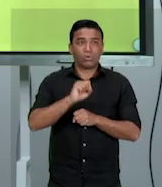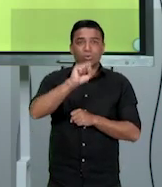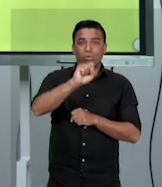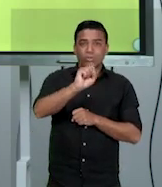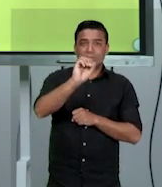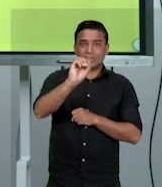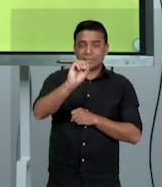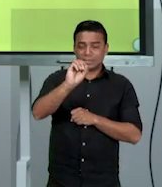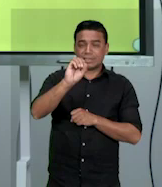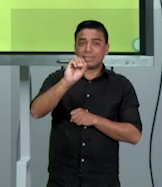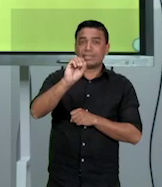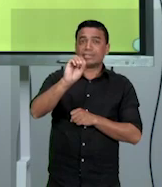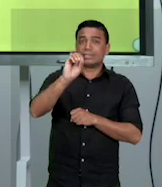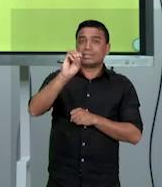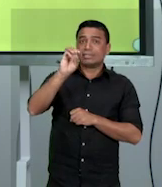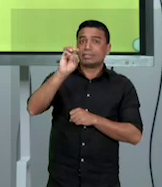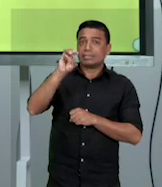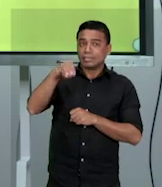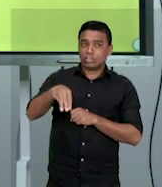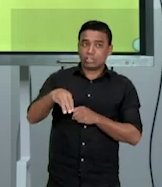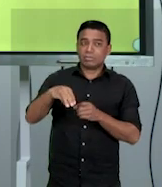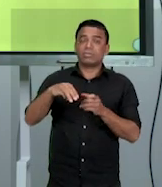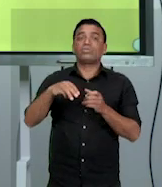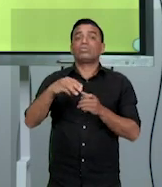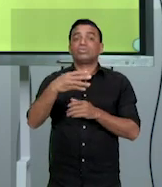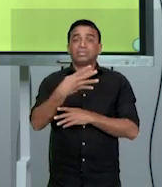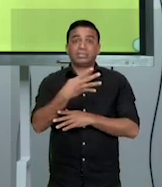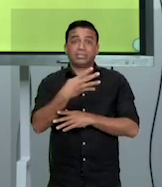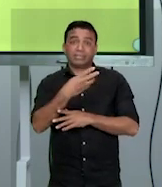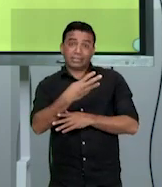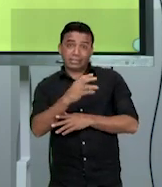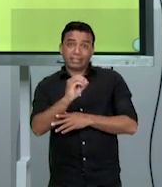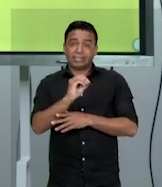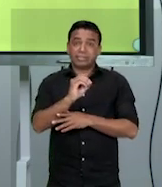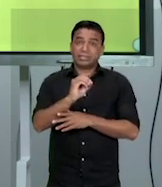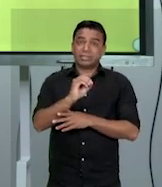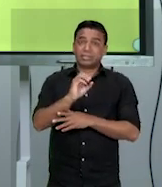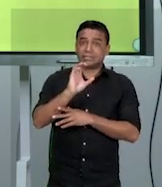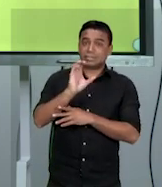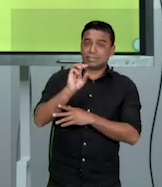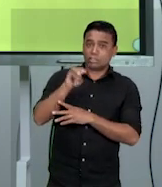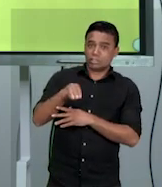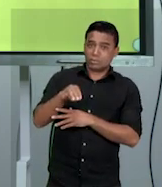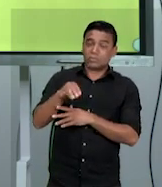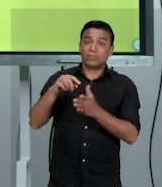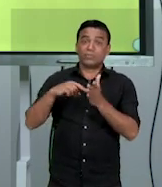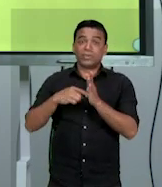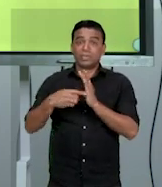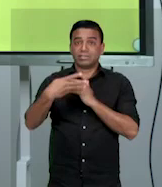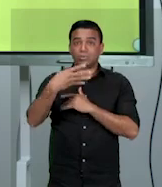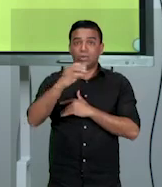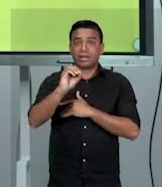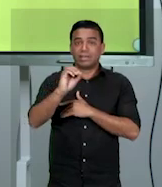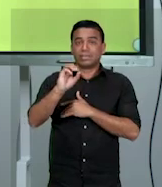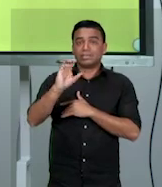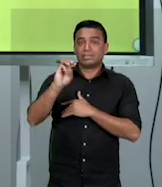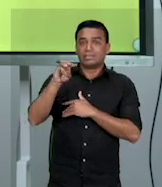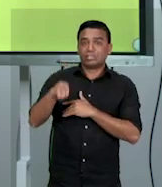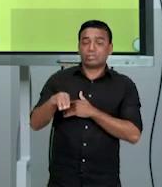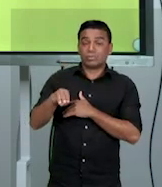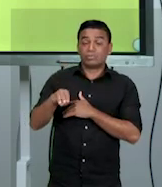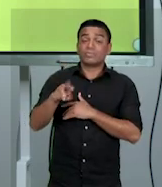30 centímetros vezes 40 centímetros. A resposta vai ser em